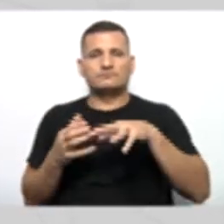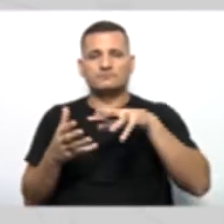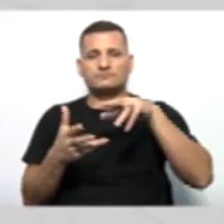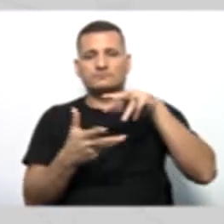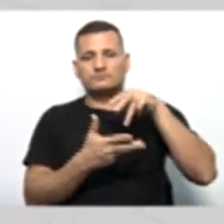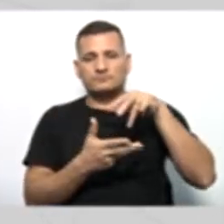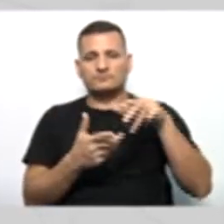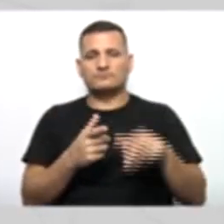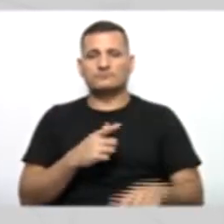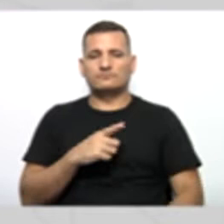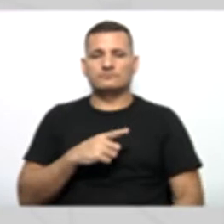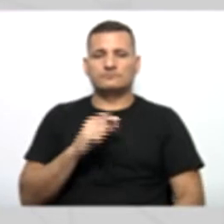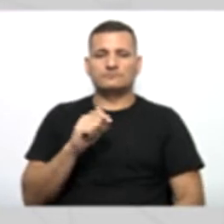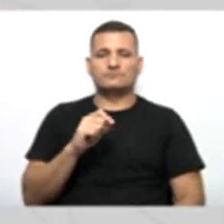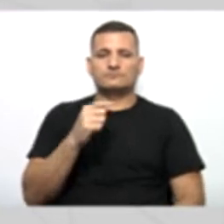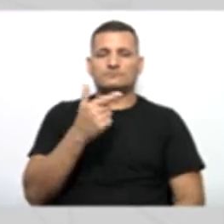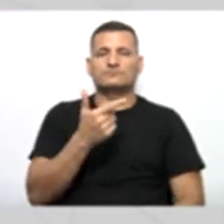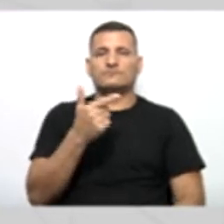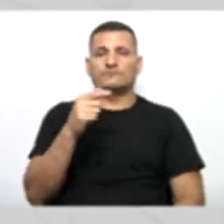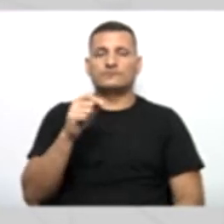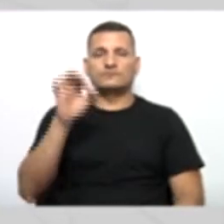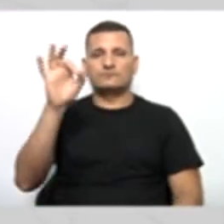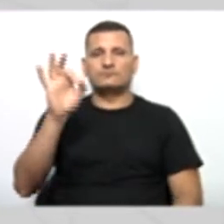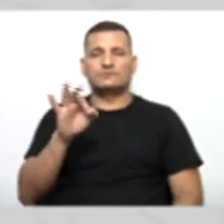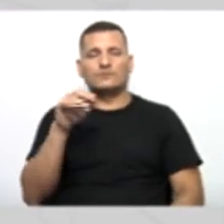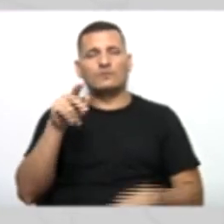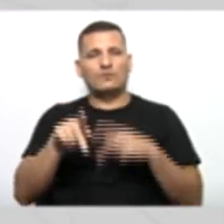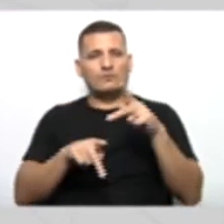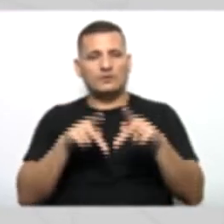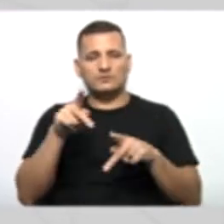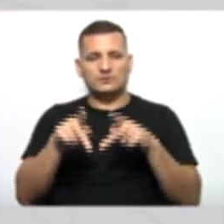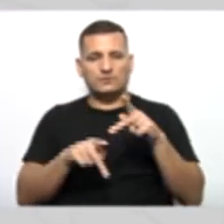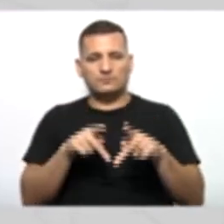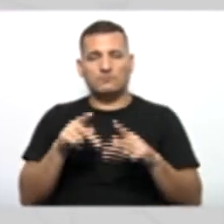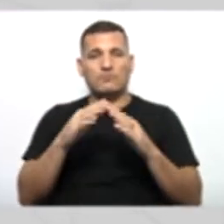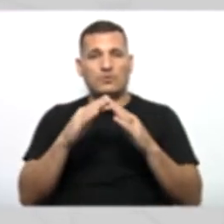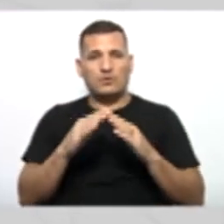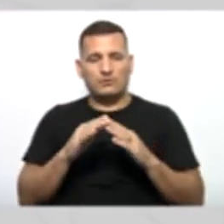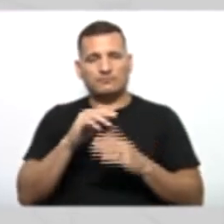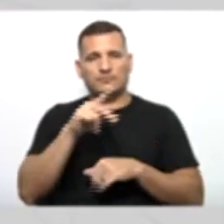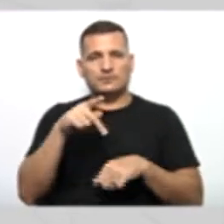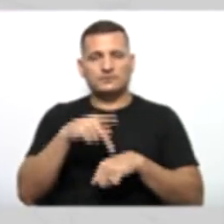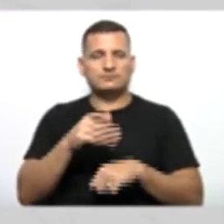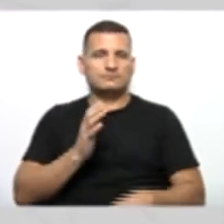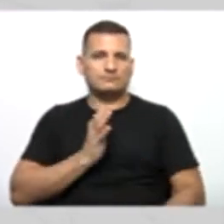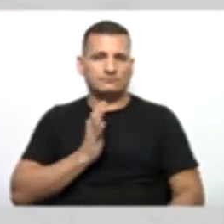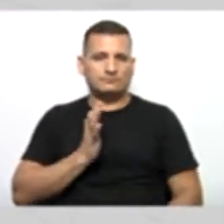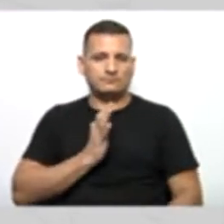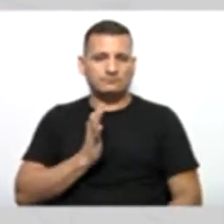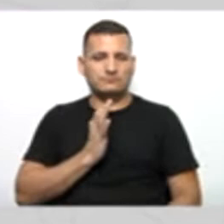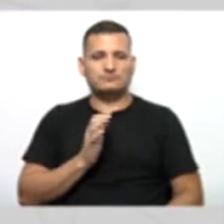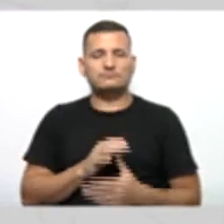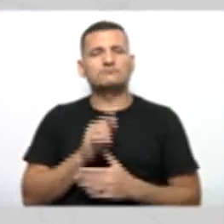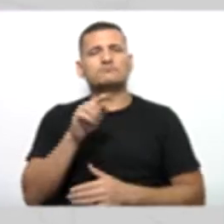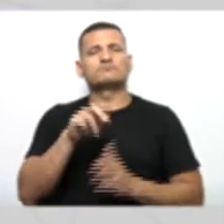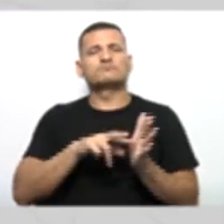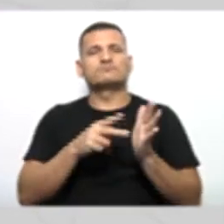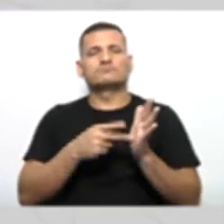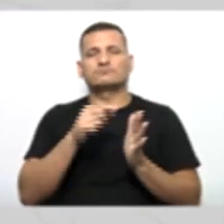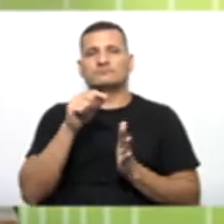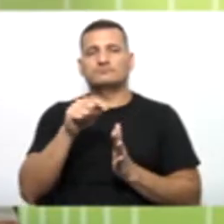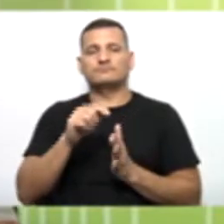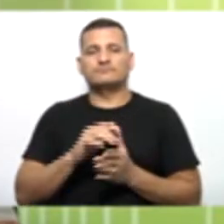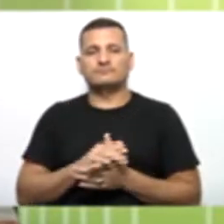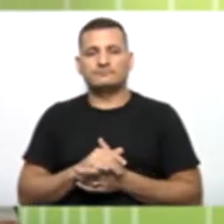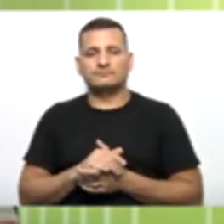por 20% da população mundial residente nos países ricos. O que é que isso significa?